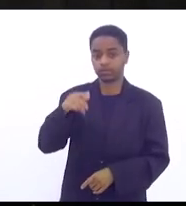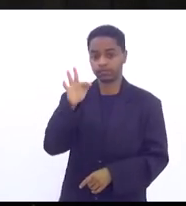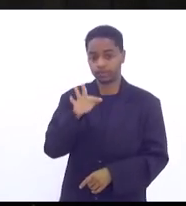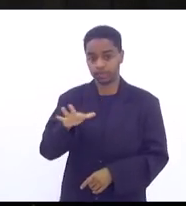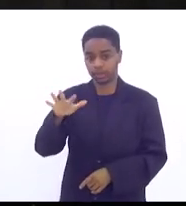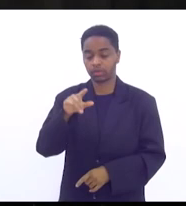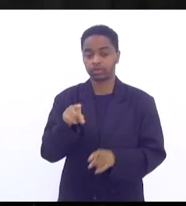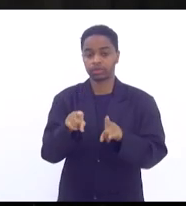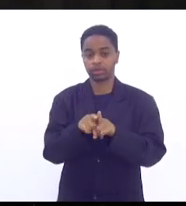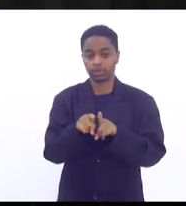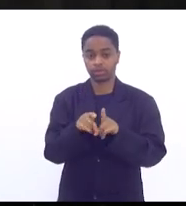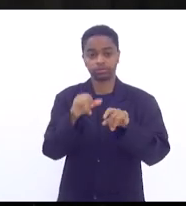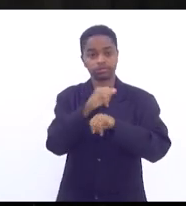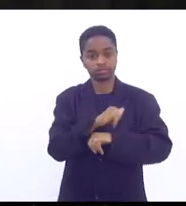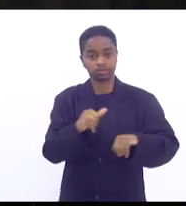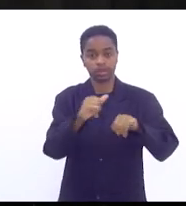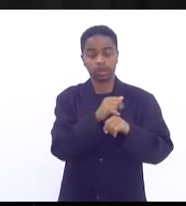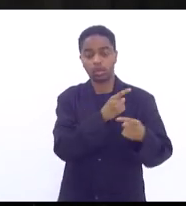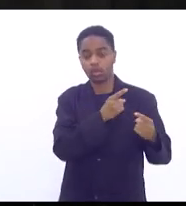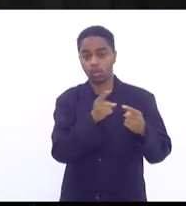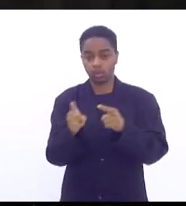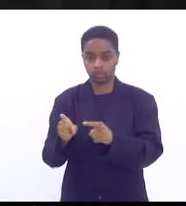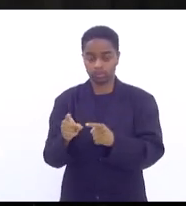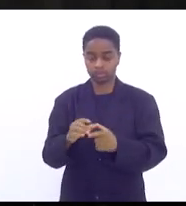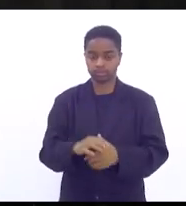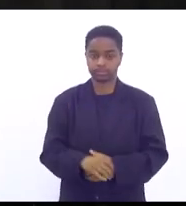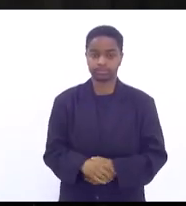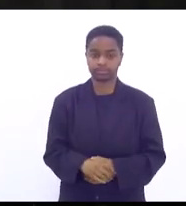já se manifestaram criticando.